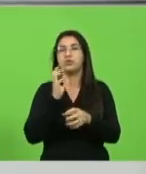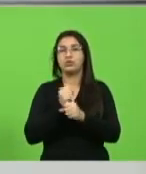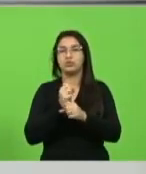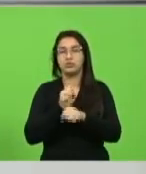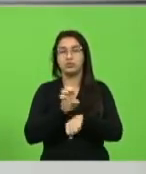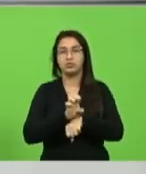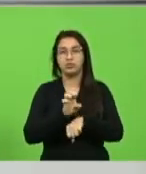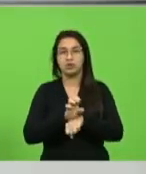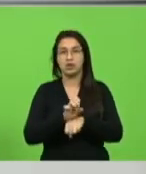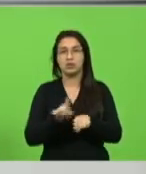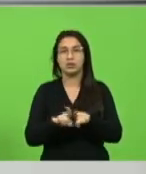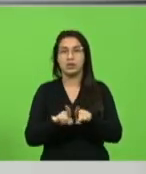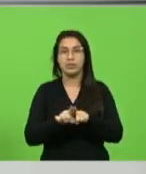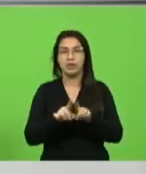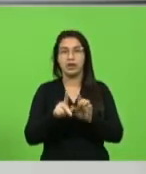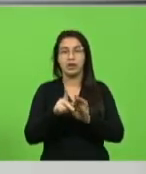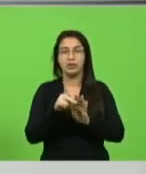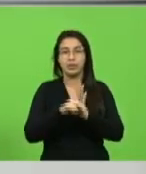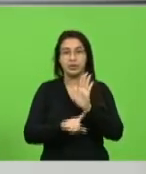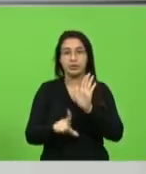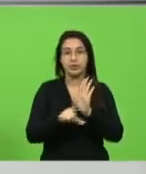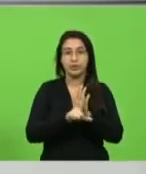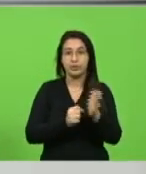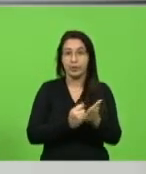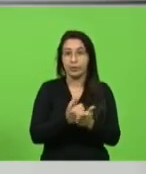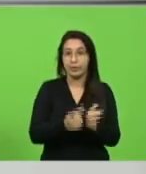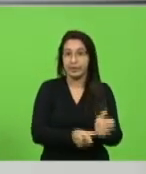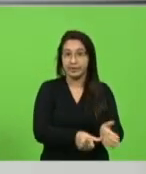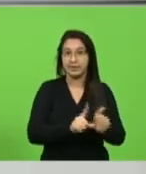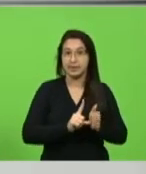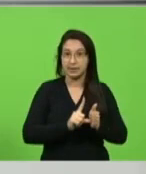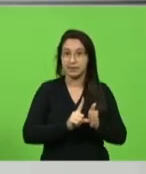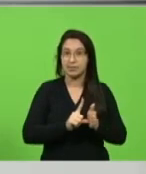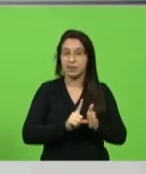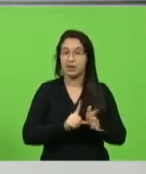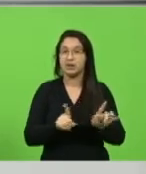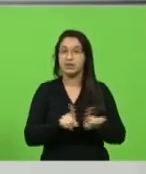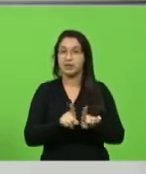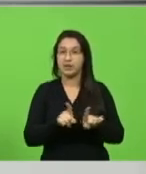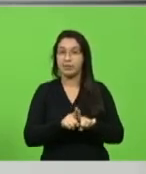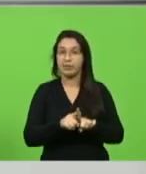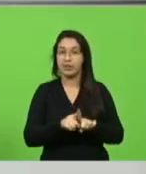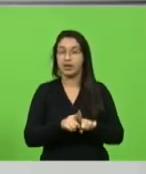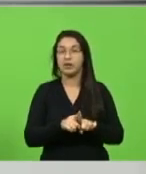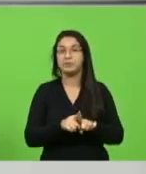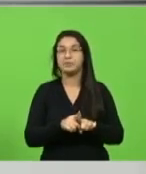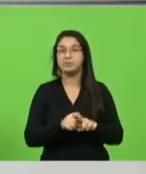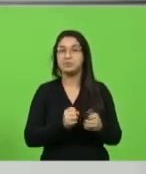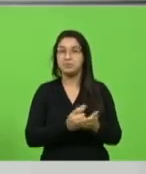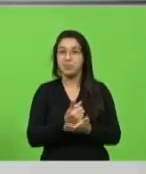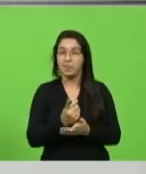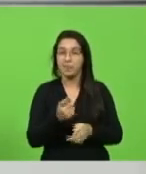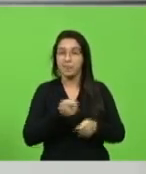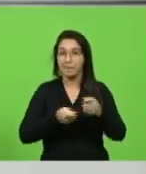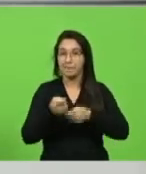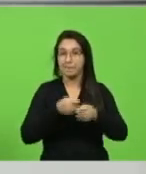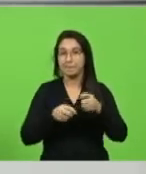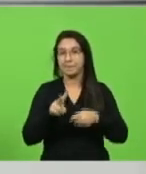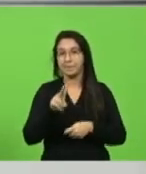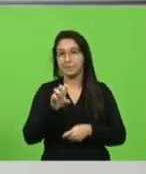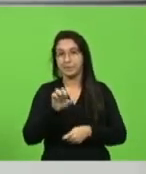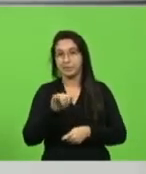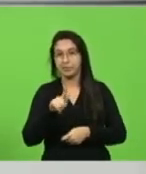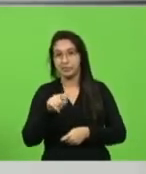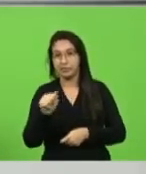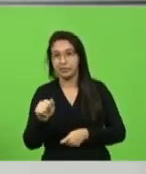para compra antecipada na véspera da negociação com a Vegamed, bem assim a